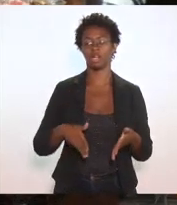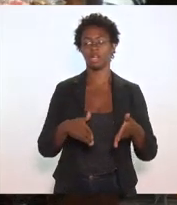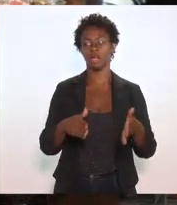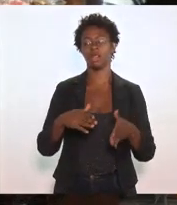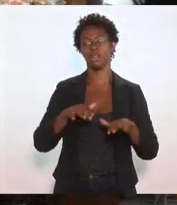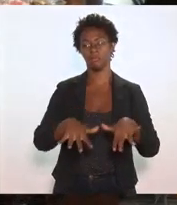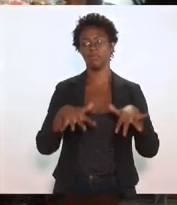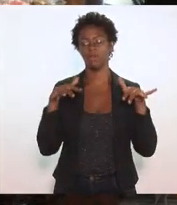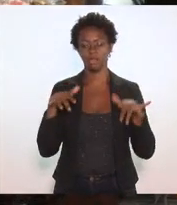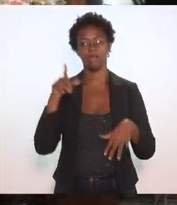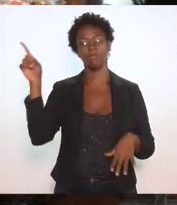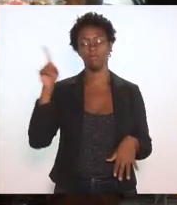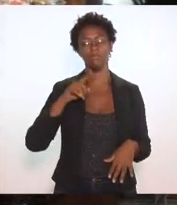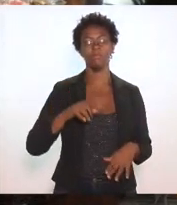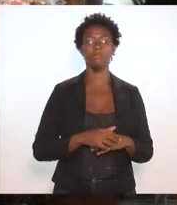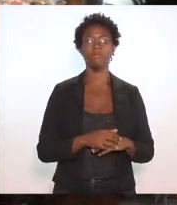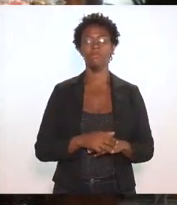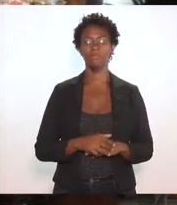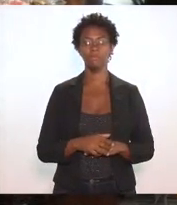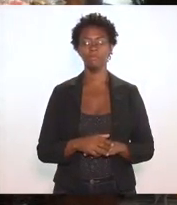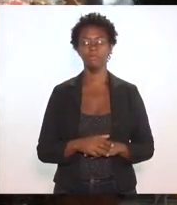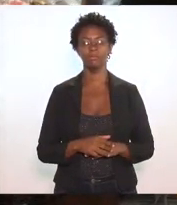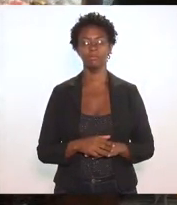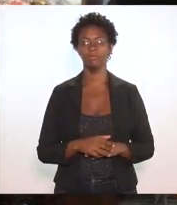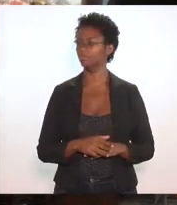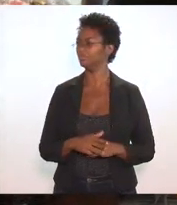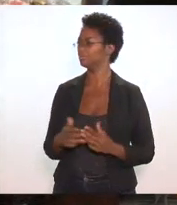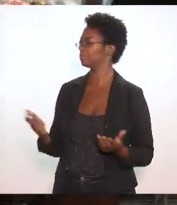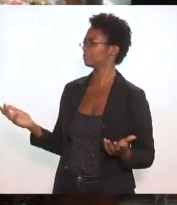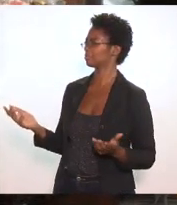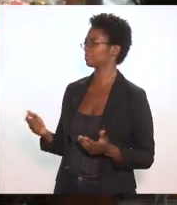sobrinho do Palácio Giradentes, com os respectivos nomes.